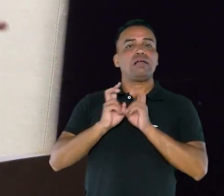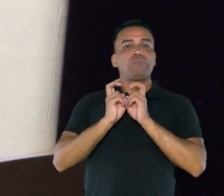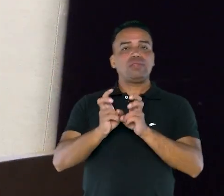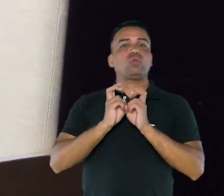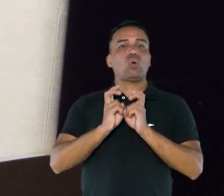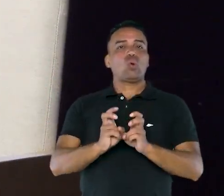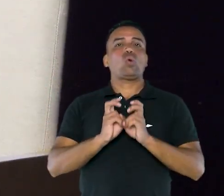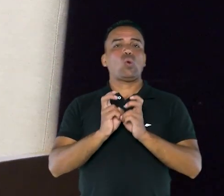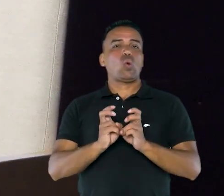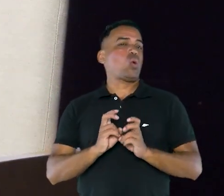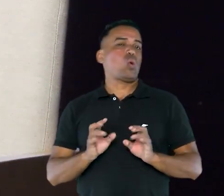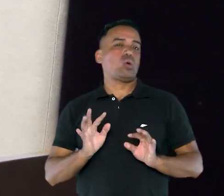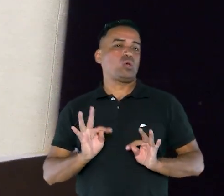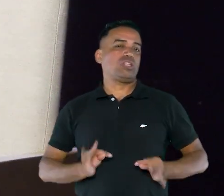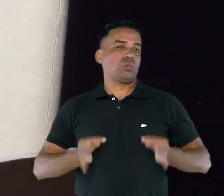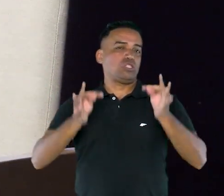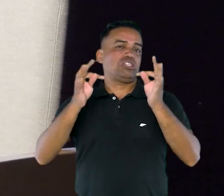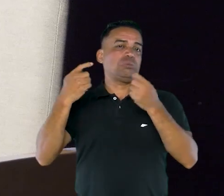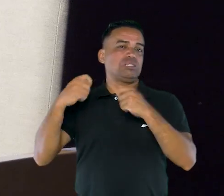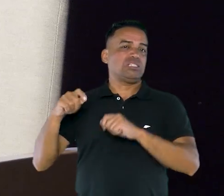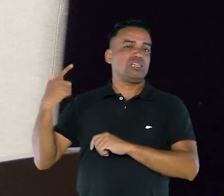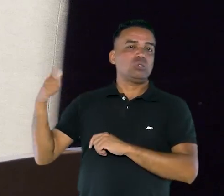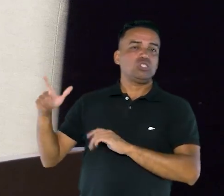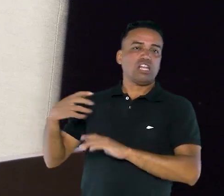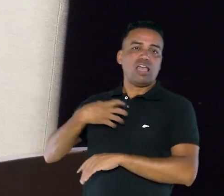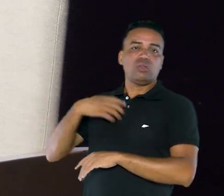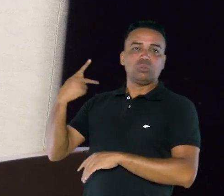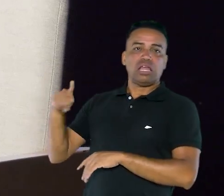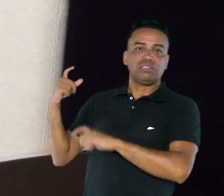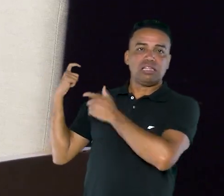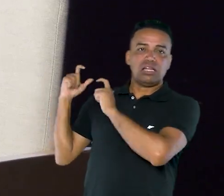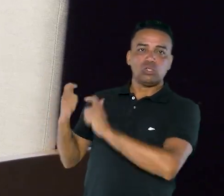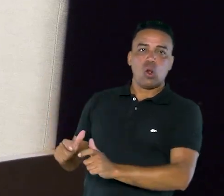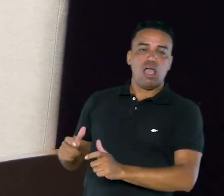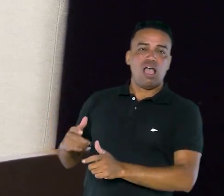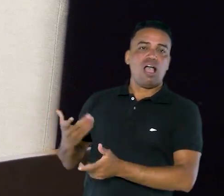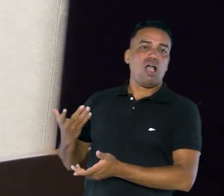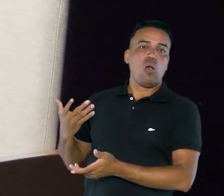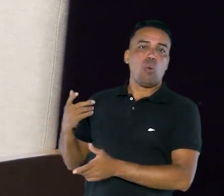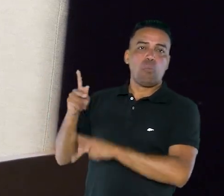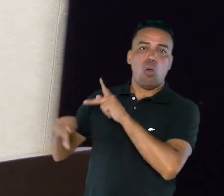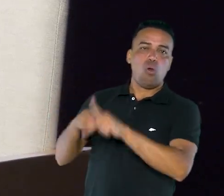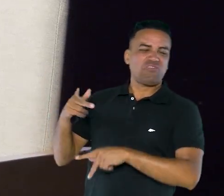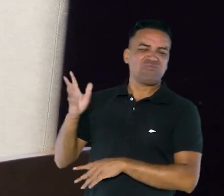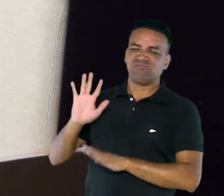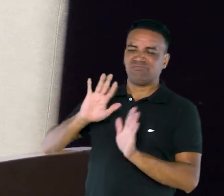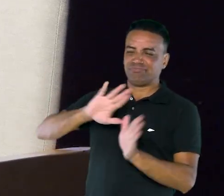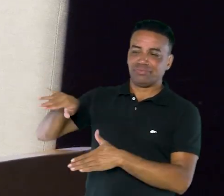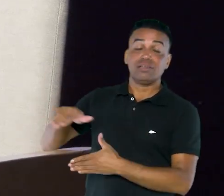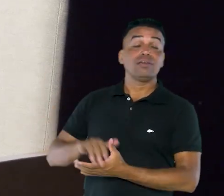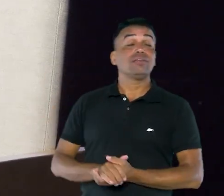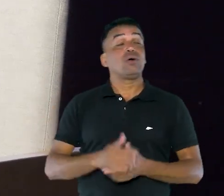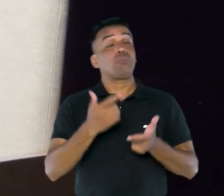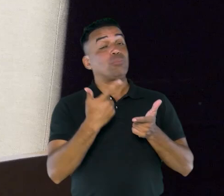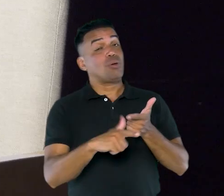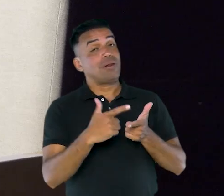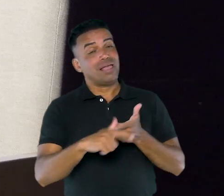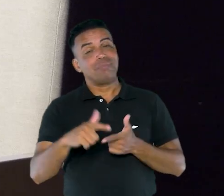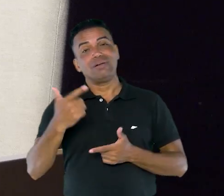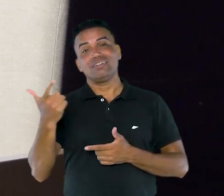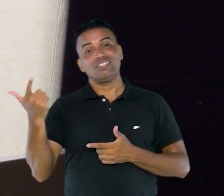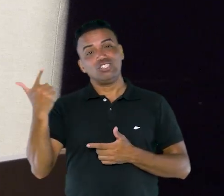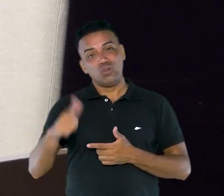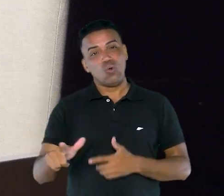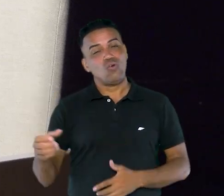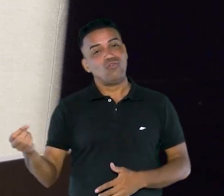ando de metrô, e não quero essas outras coisas. O problema é o problema, de novo, da saúde que a gente está falando no